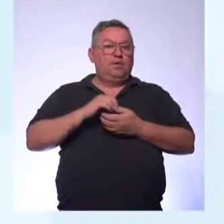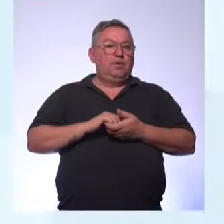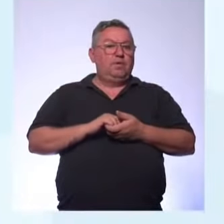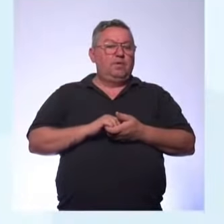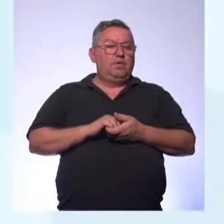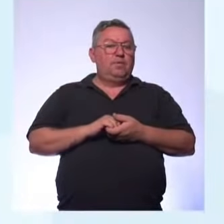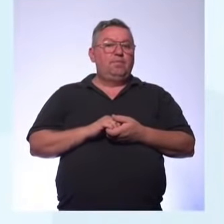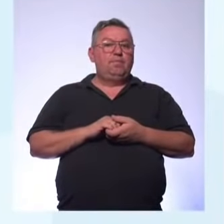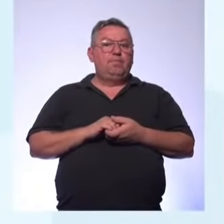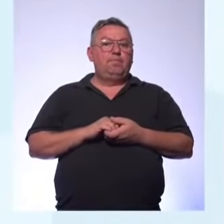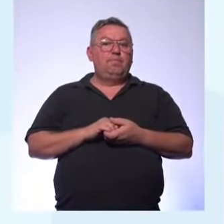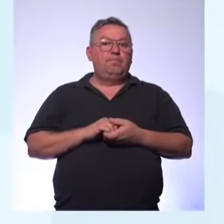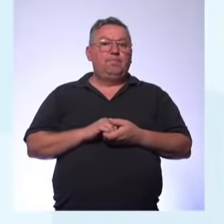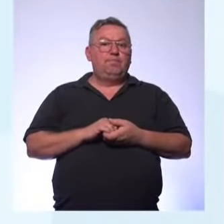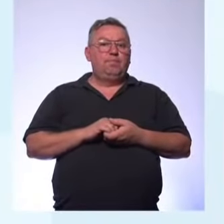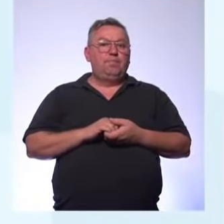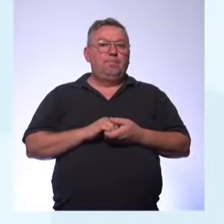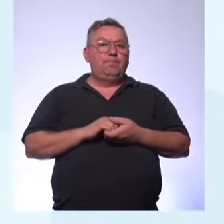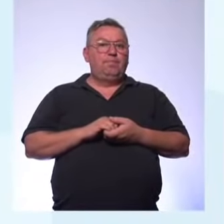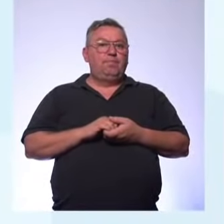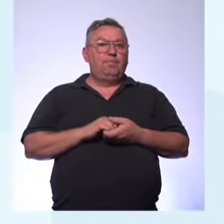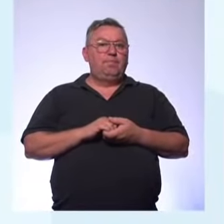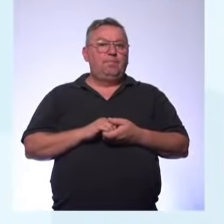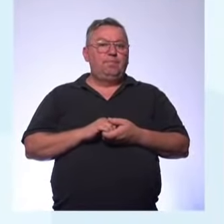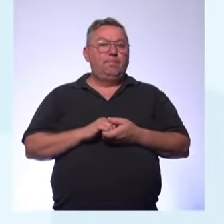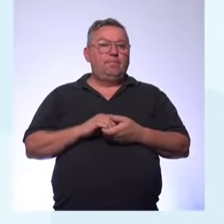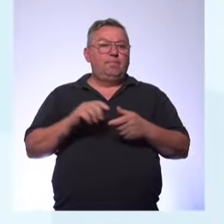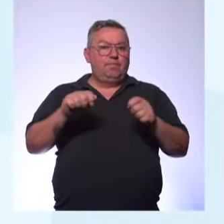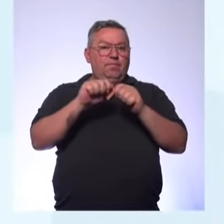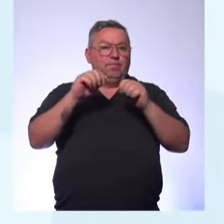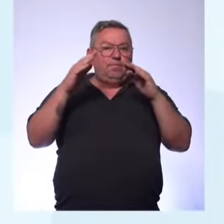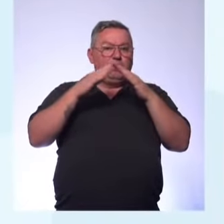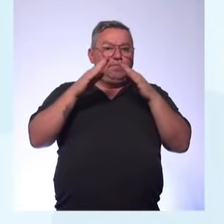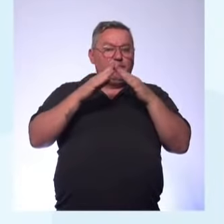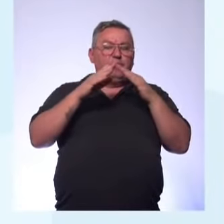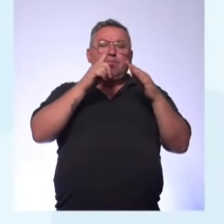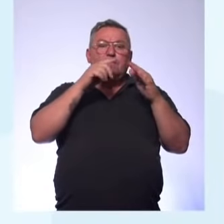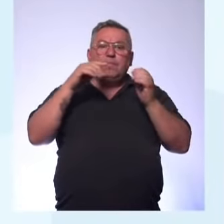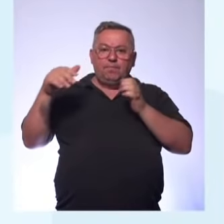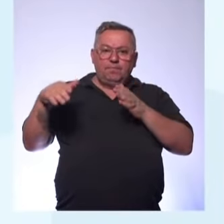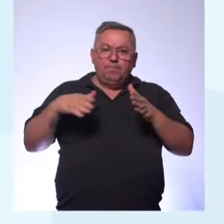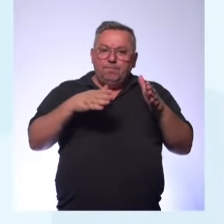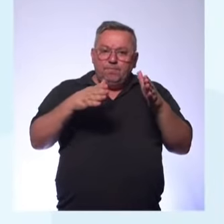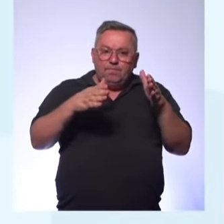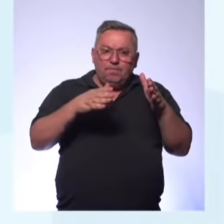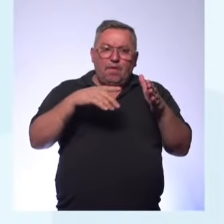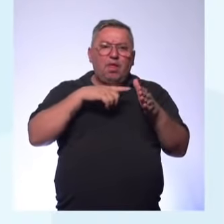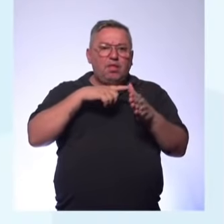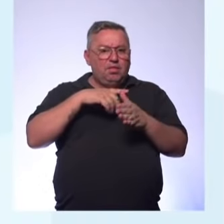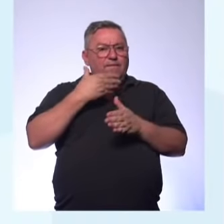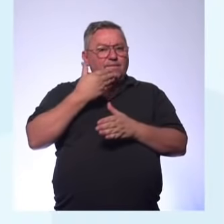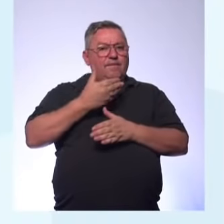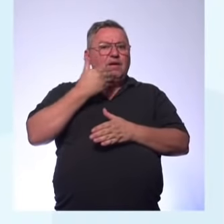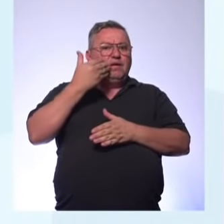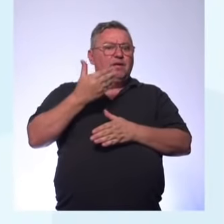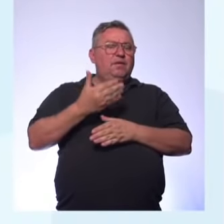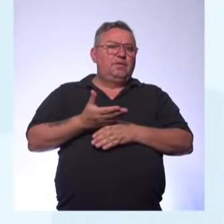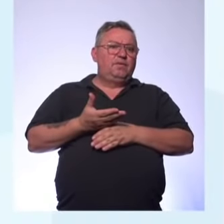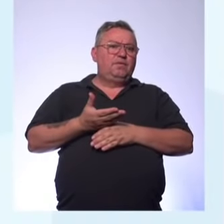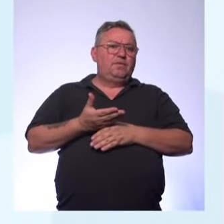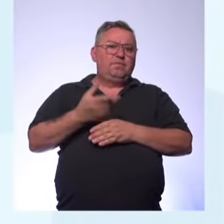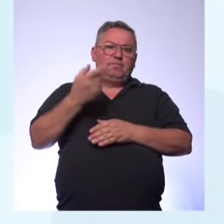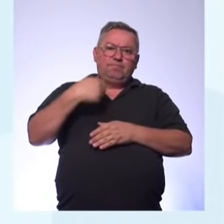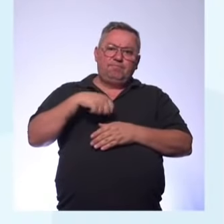houses over courses of water? Podemos construir casas nos cursos de água? Essa daí, gente, está na cara, né, Ed? É.